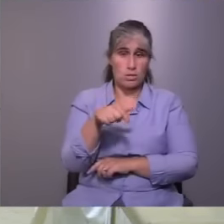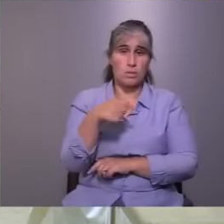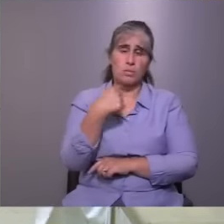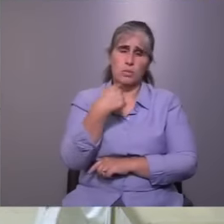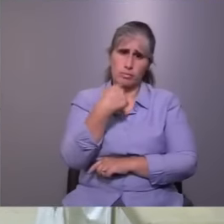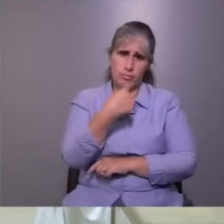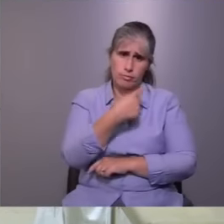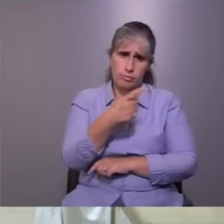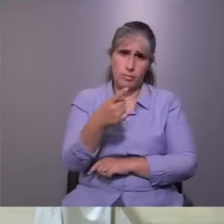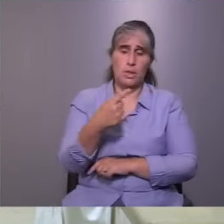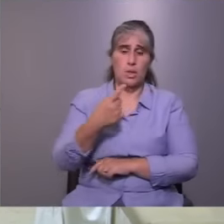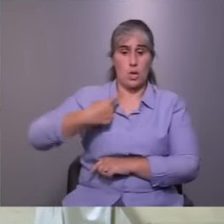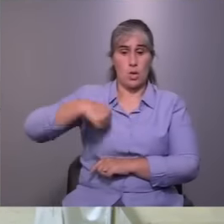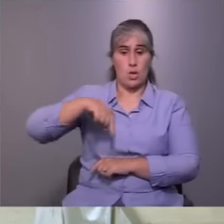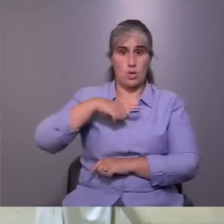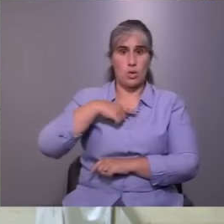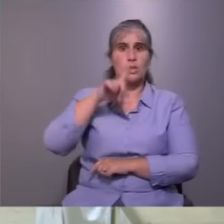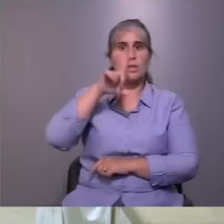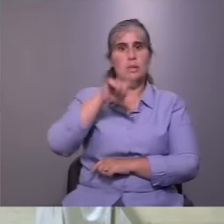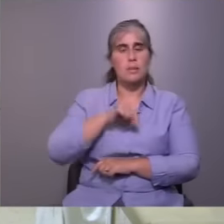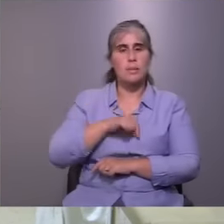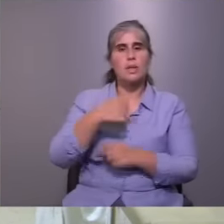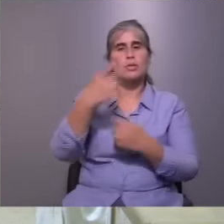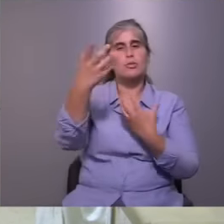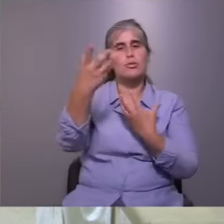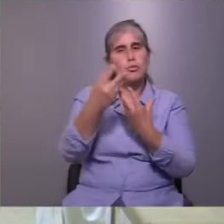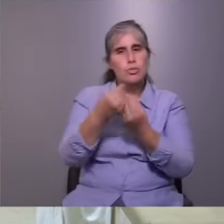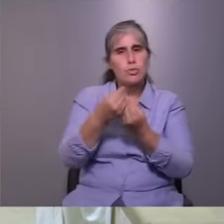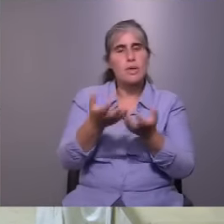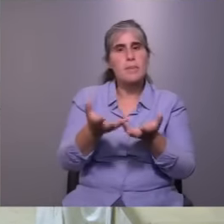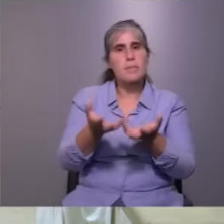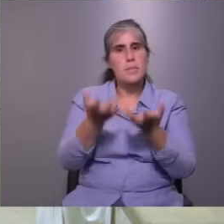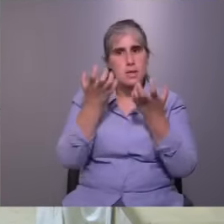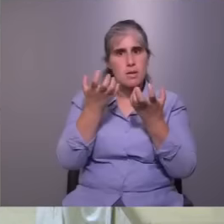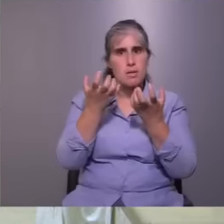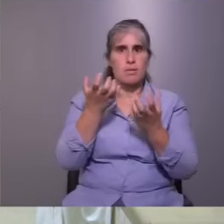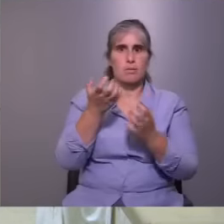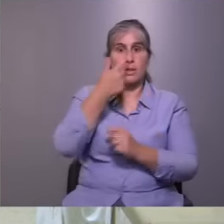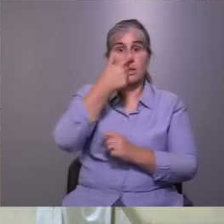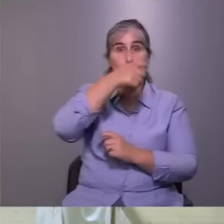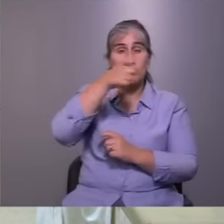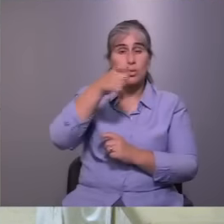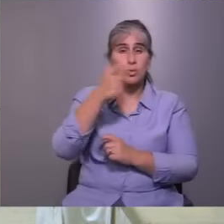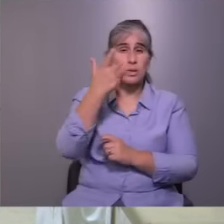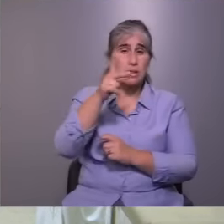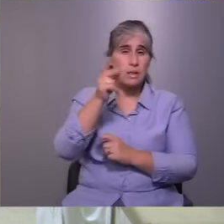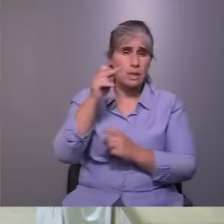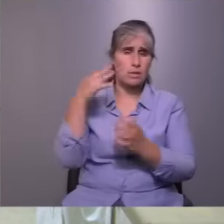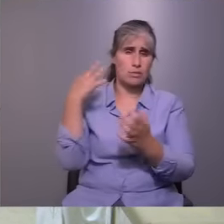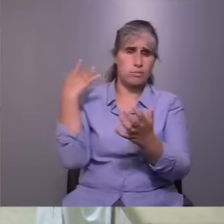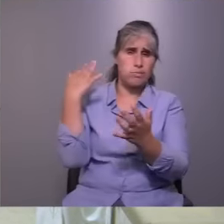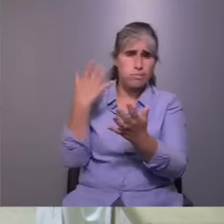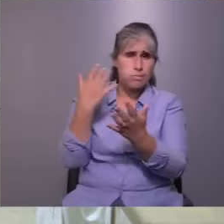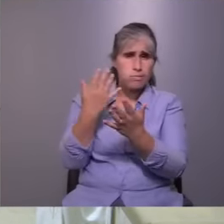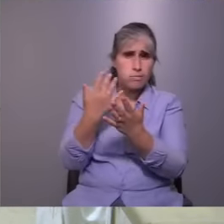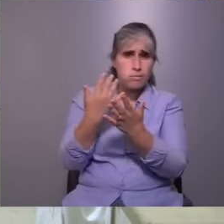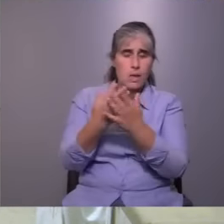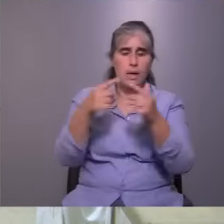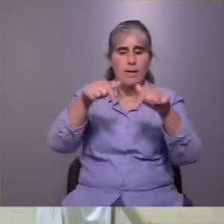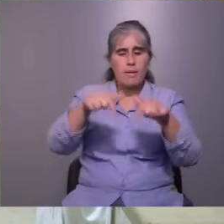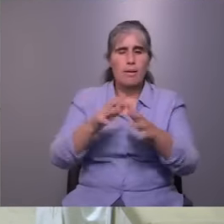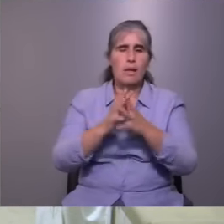muito. É isso que vamos hoje tomar como refrão, dizendo que nos queremos associar àqueles